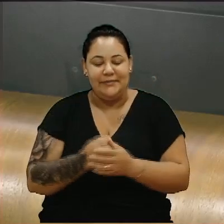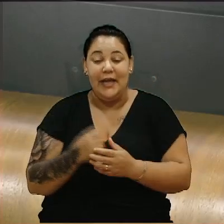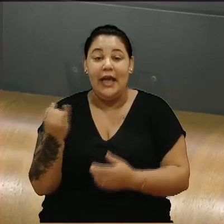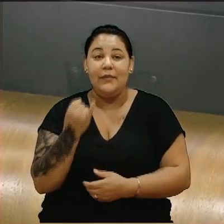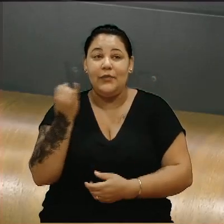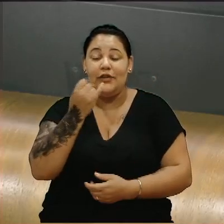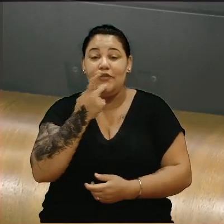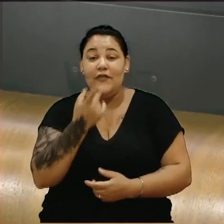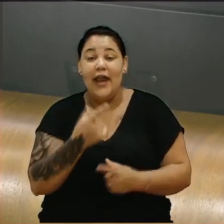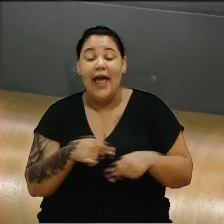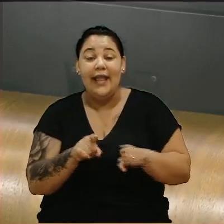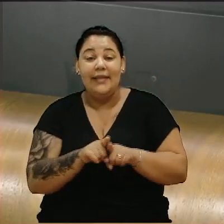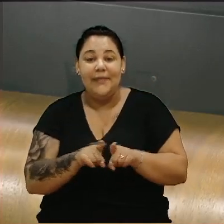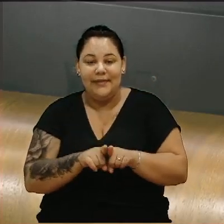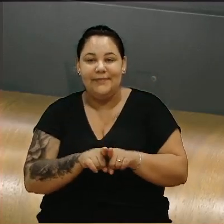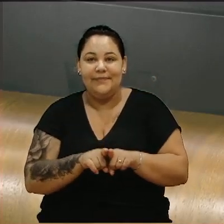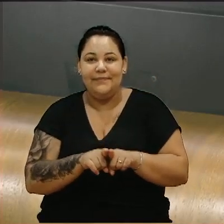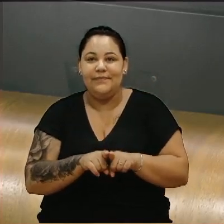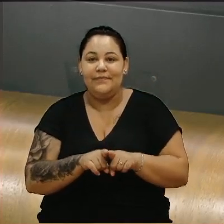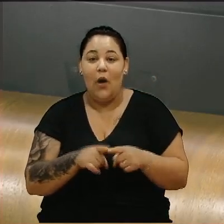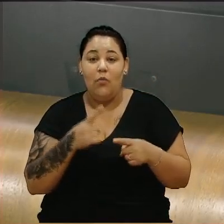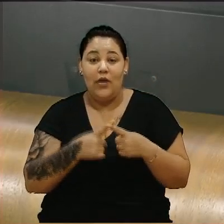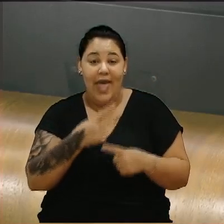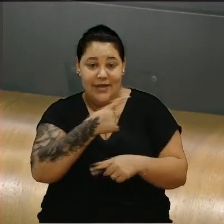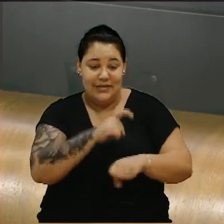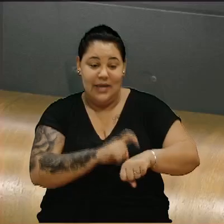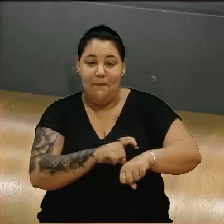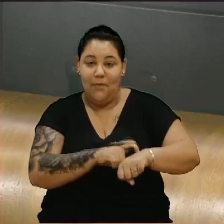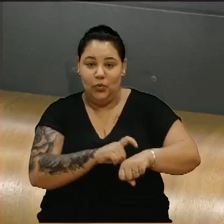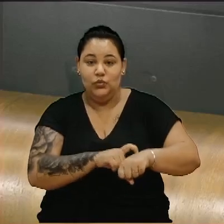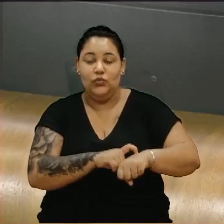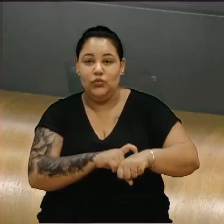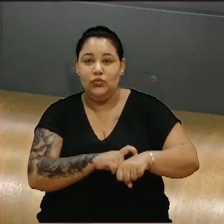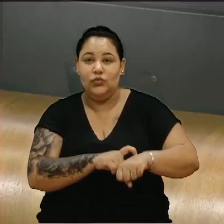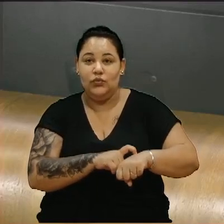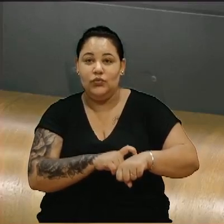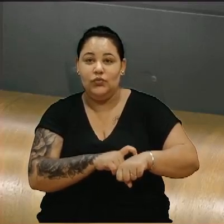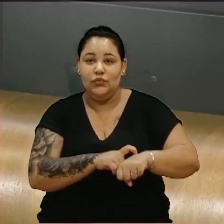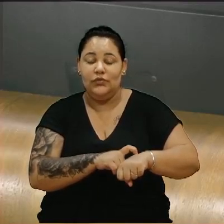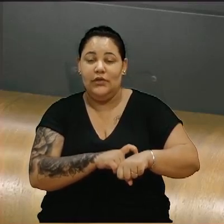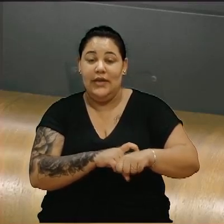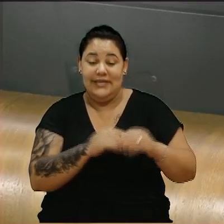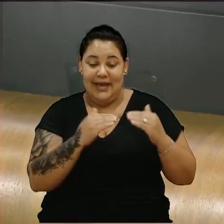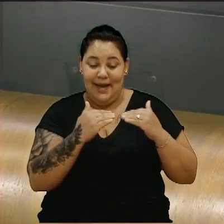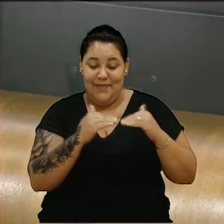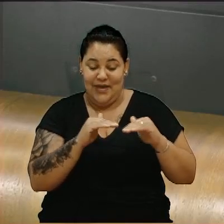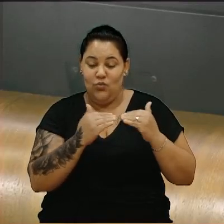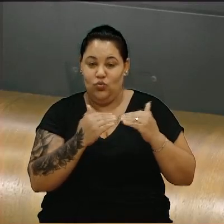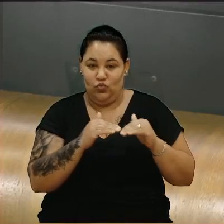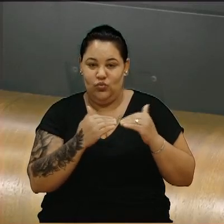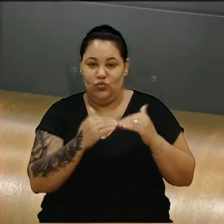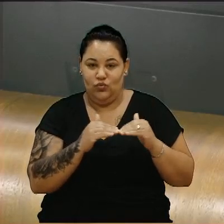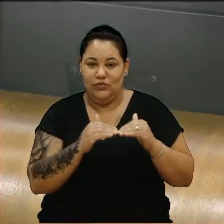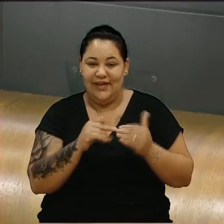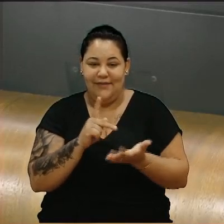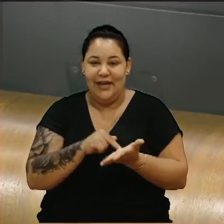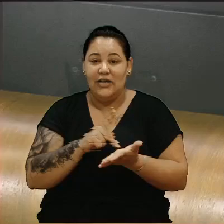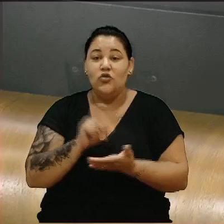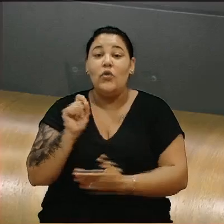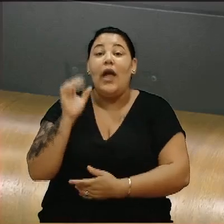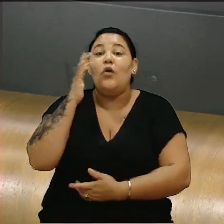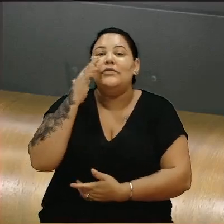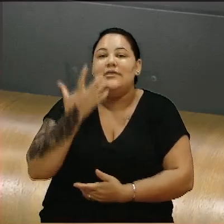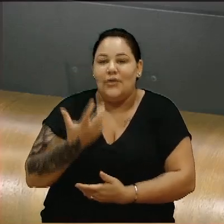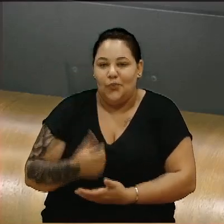ressaltar que justamente por esse tempo desse caminhão em específico, o que ocorre?